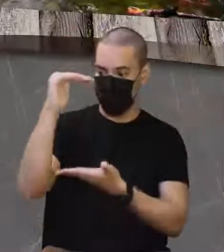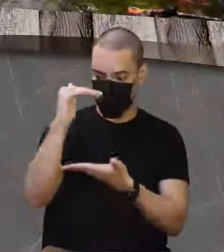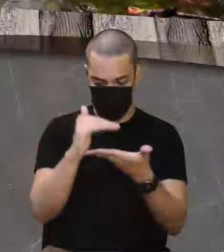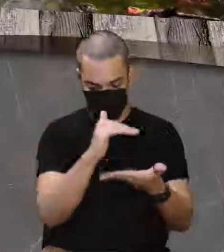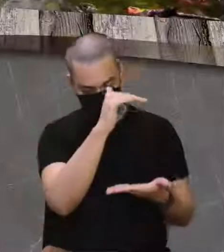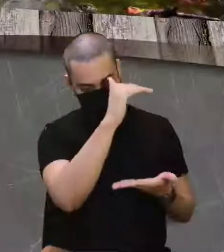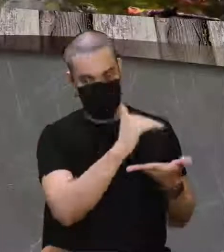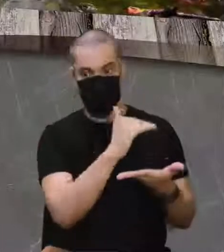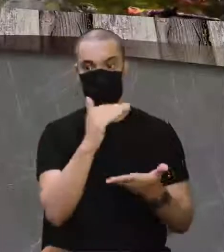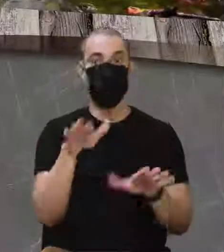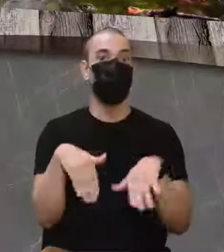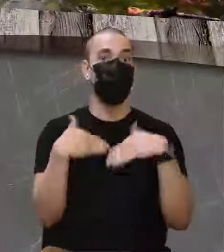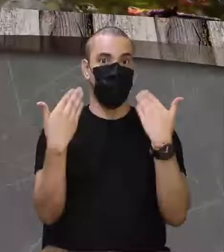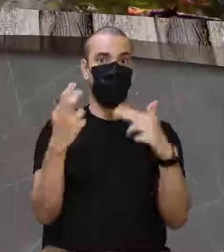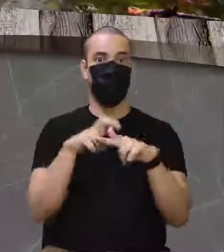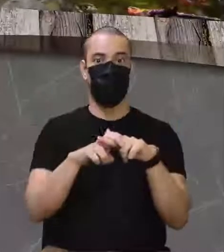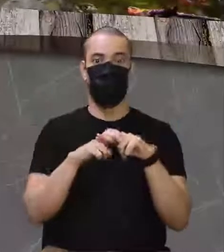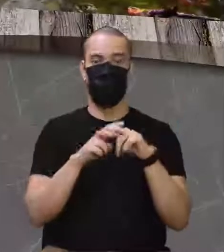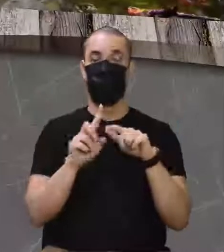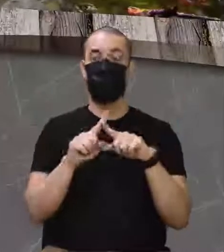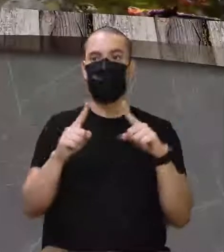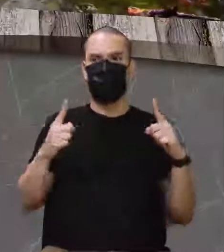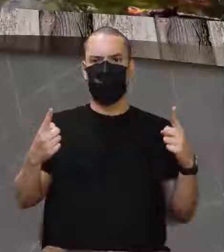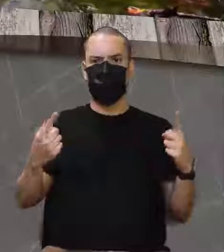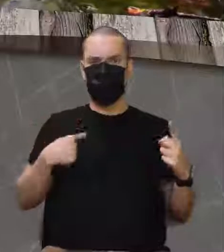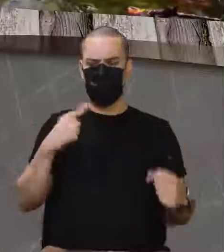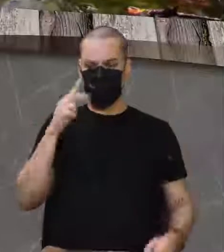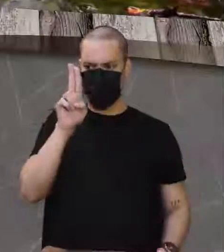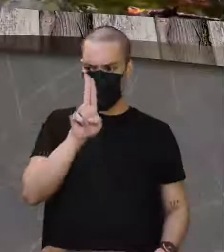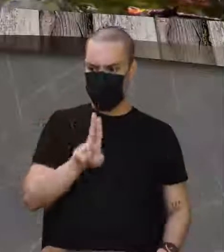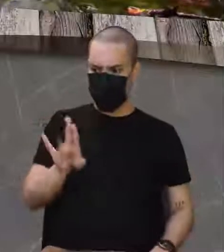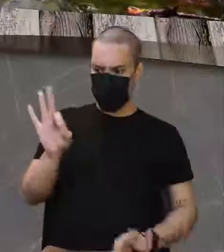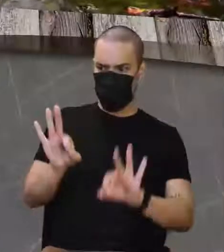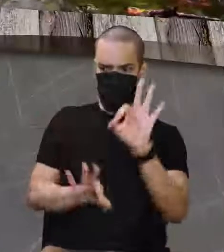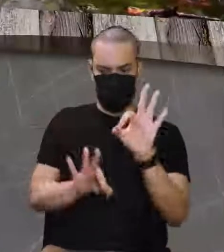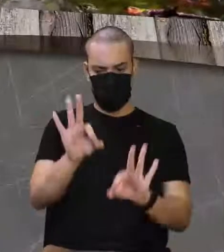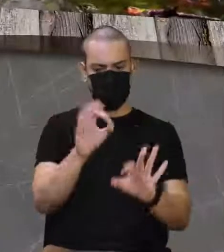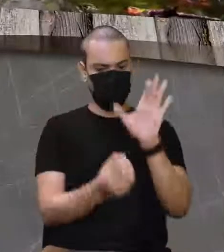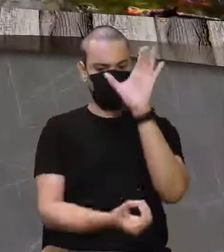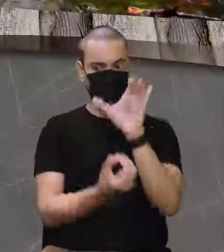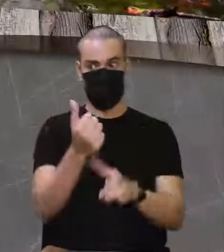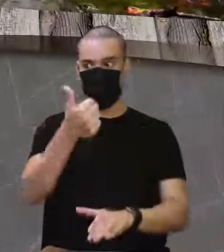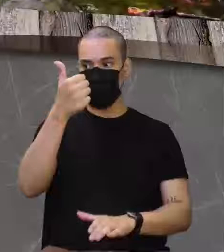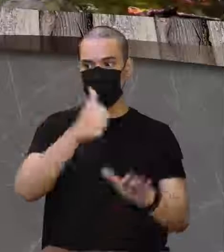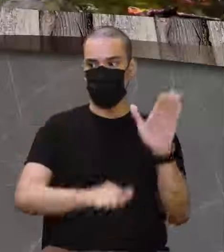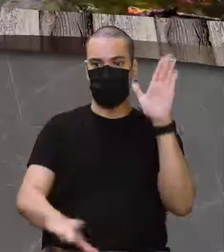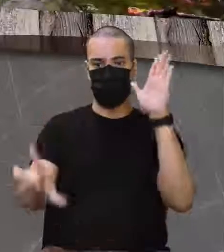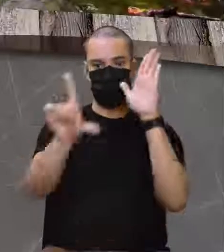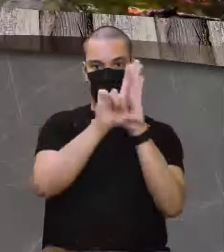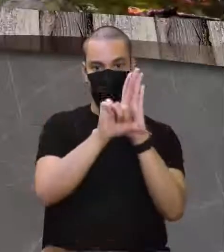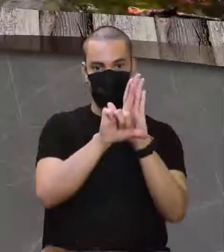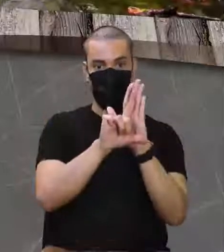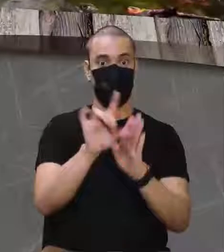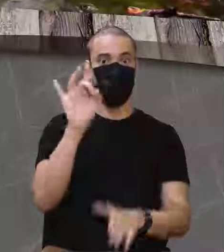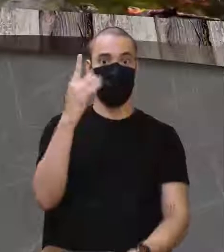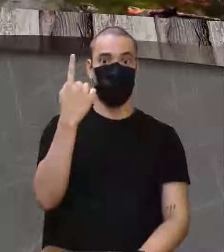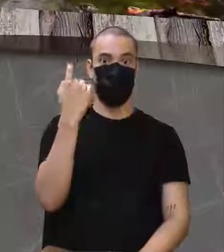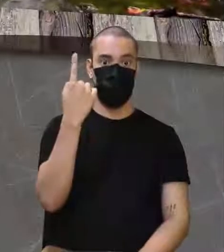era alta. Então, ele pegou essa... Só que quando ele estava trabalhando para a formulação da primeira lei, ele pegou só